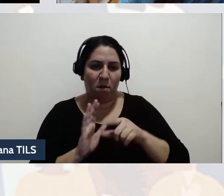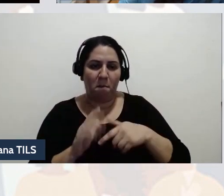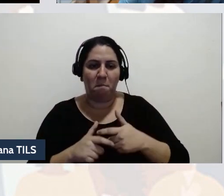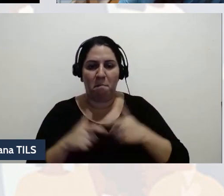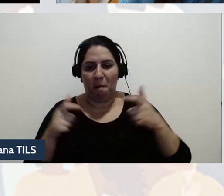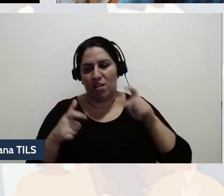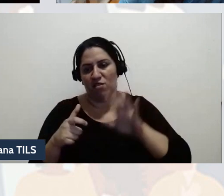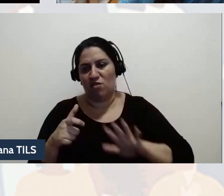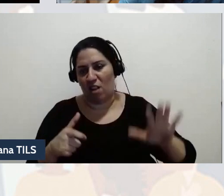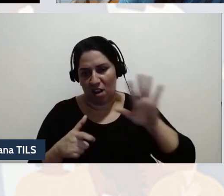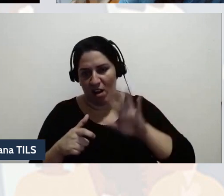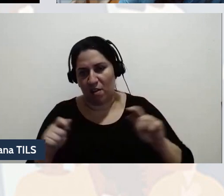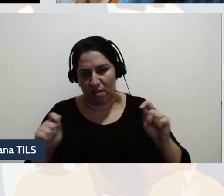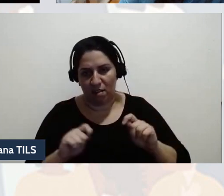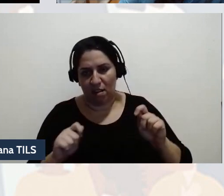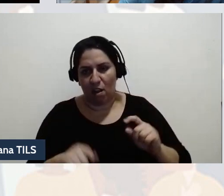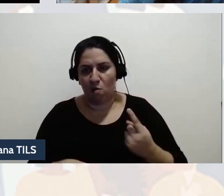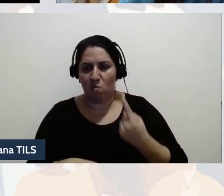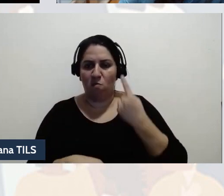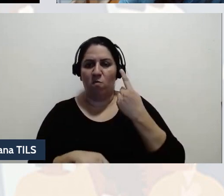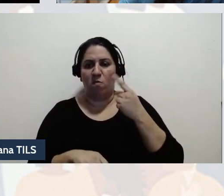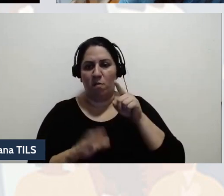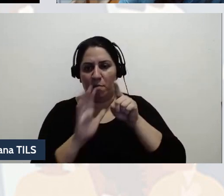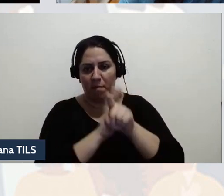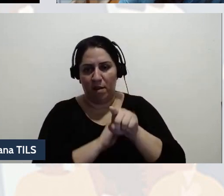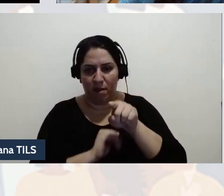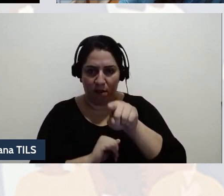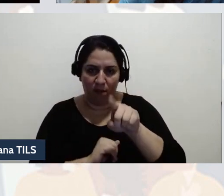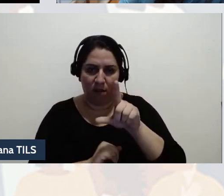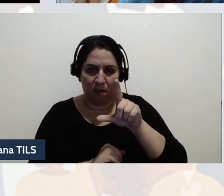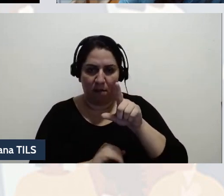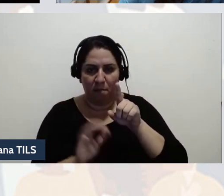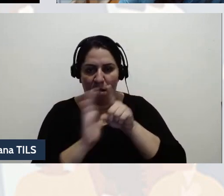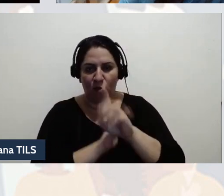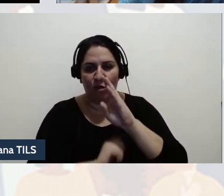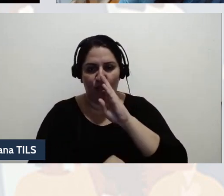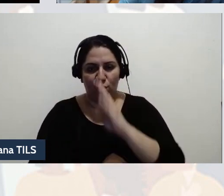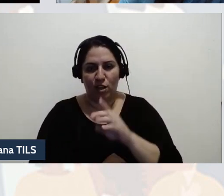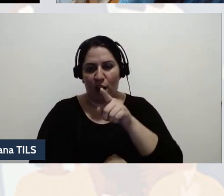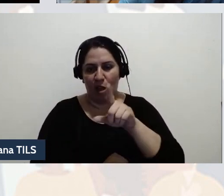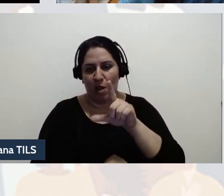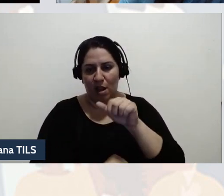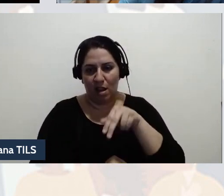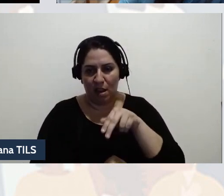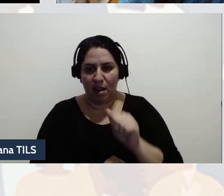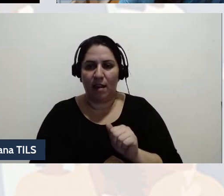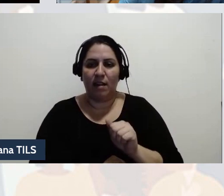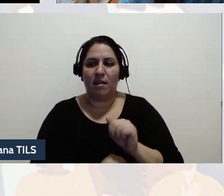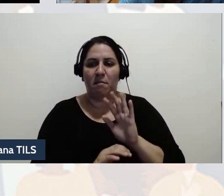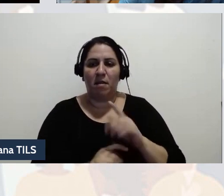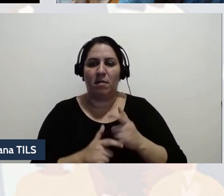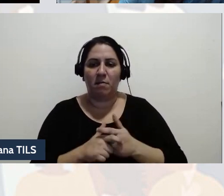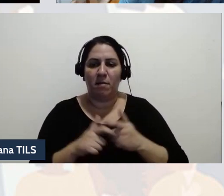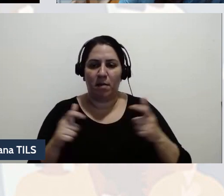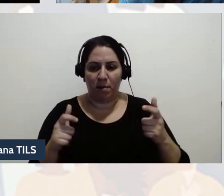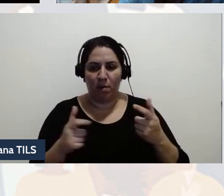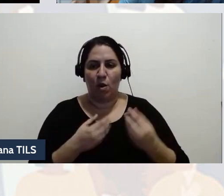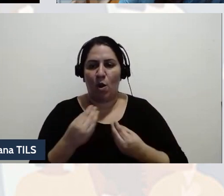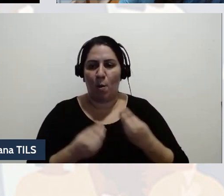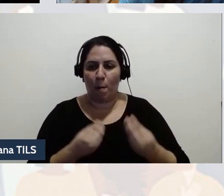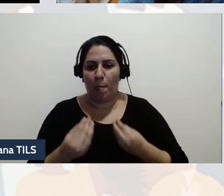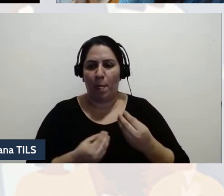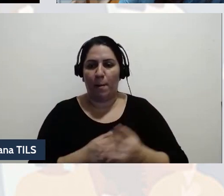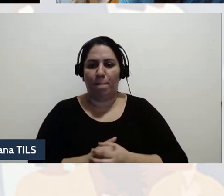forma geral. Eu acho que teve a da Rosane Pessoa, que ela acabou fazendo uma pergunta mais específica, né? E